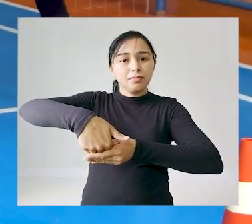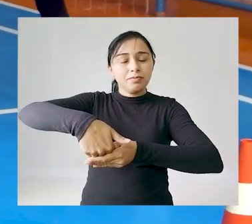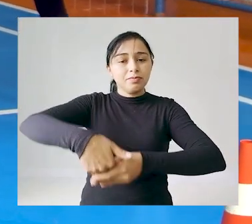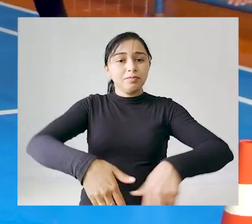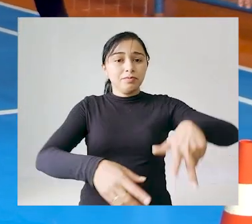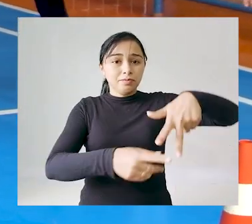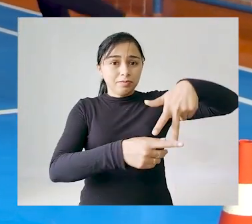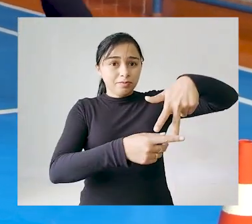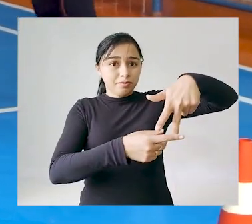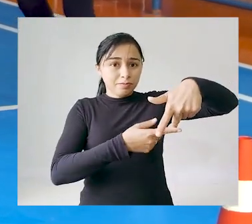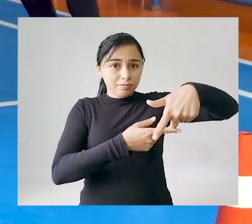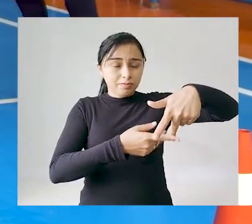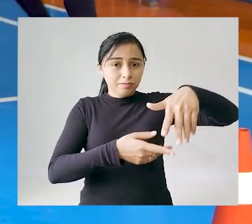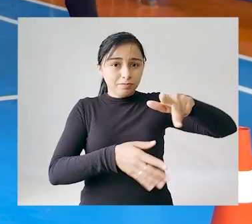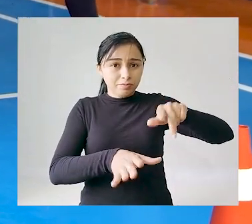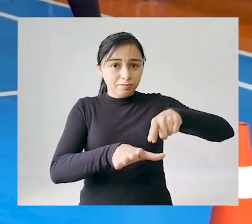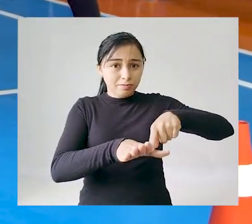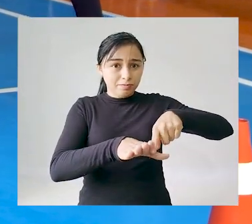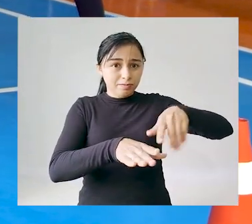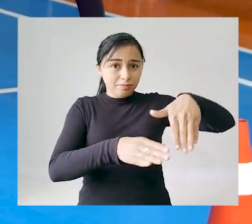Isso. Outro lado.